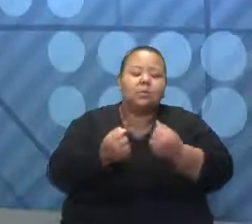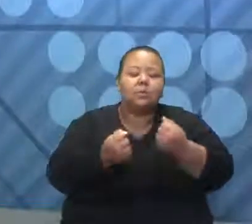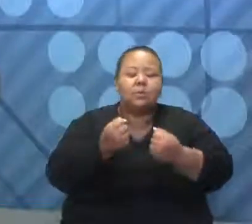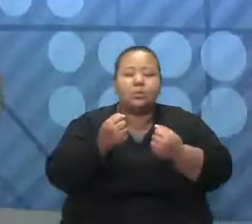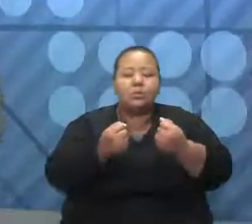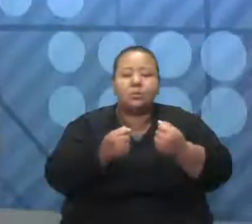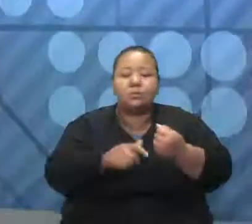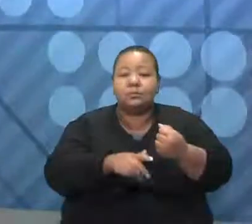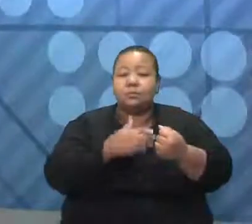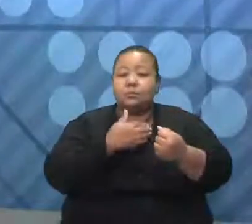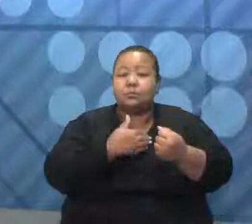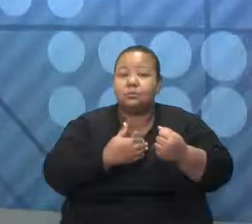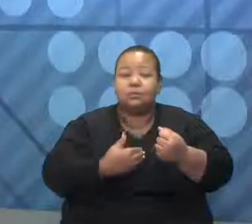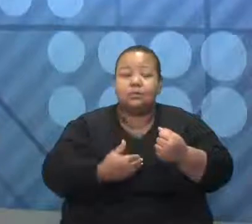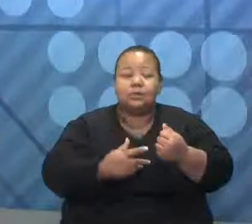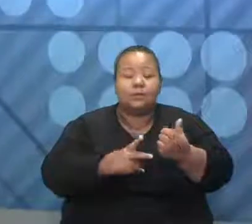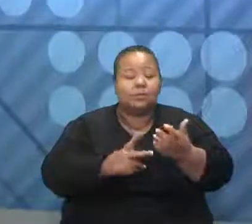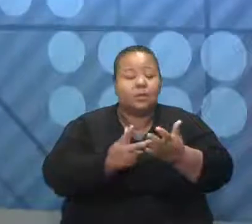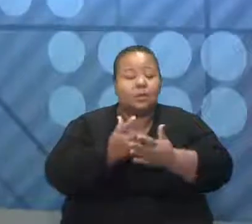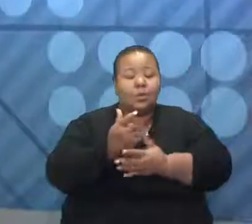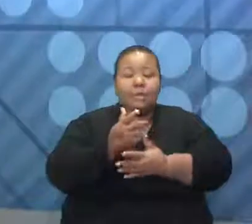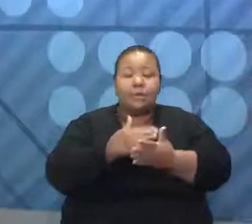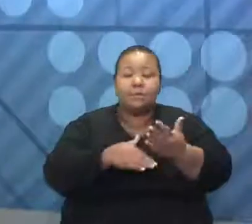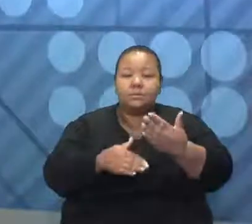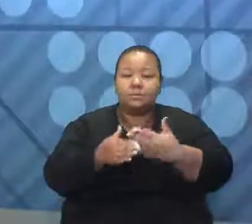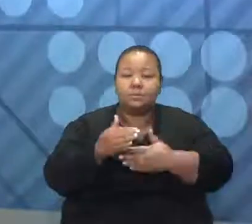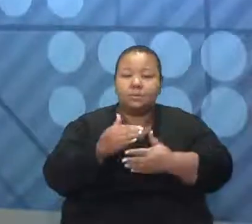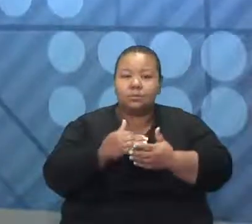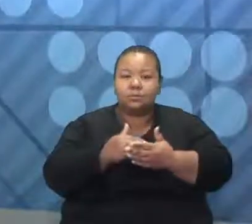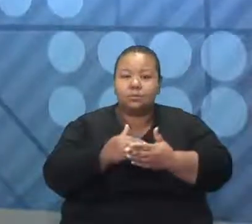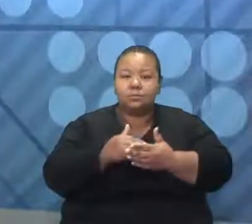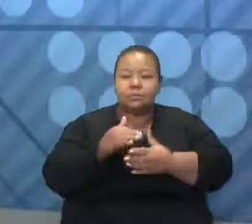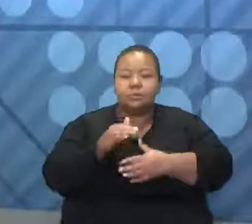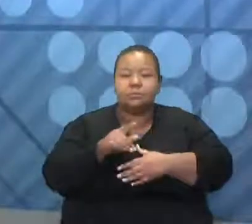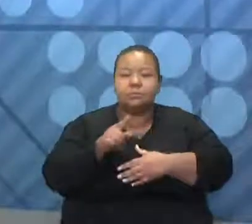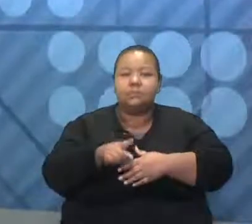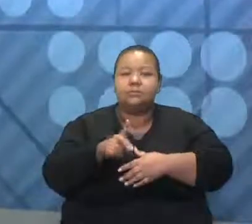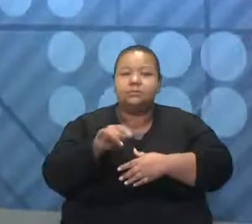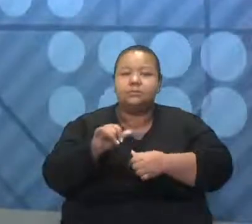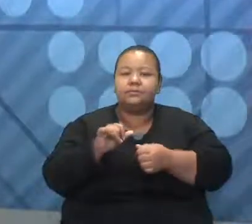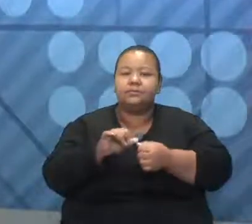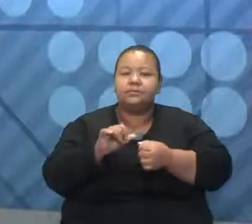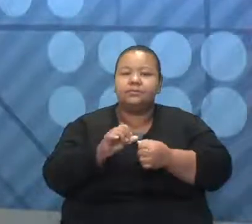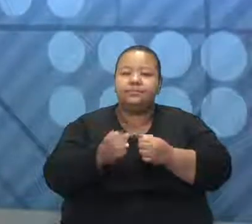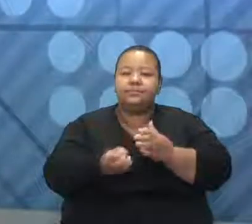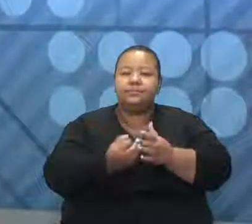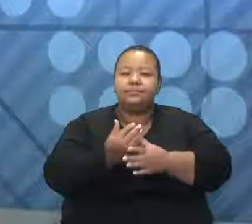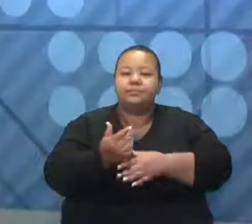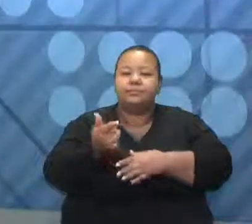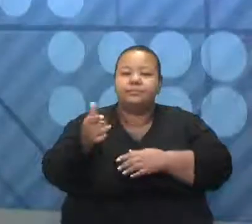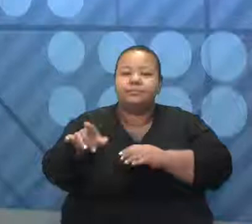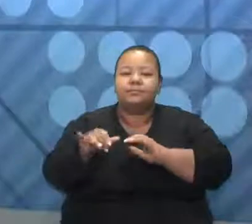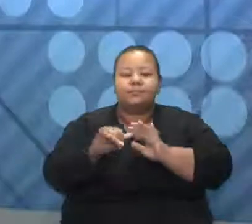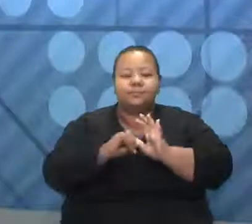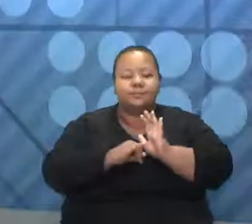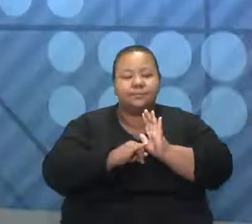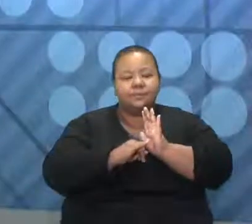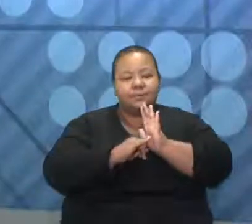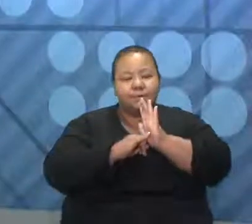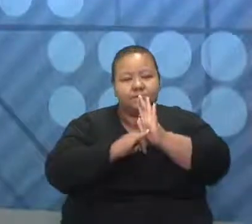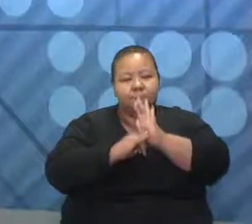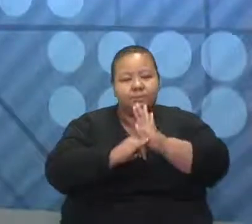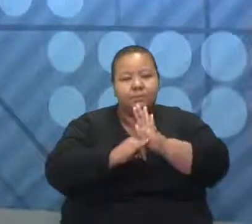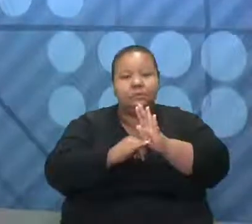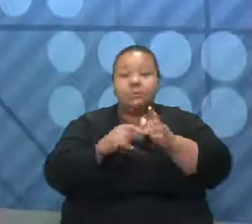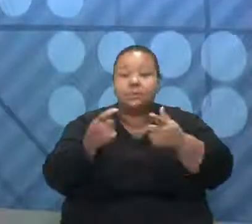governo compra tudo. Se ele compra tudo, automaticamente ele vai gerar outros indicadores. E esses indicadores têm que